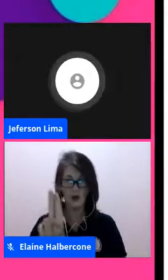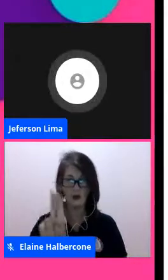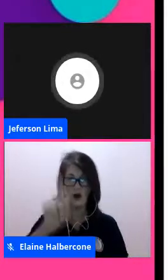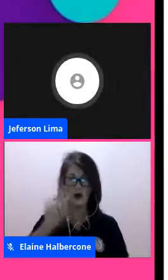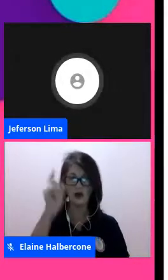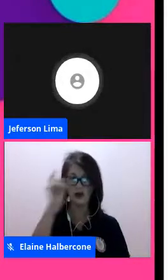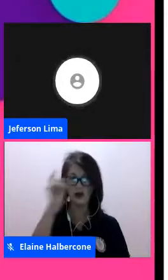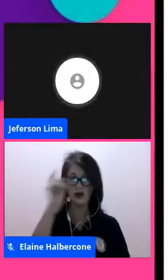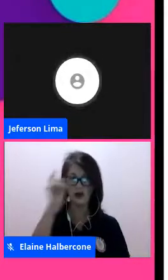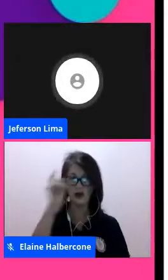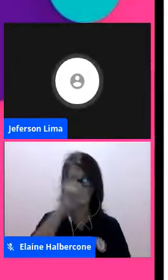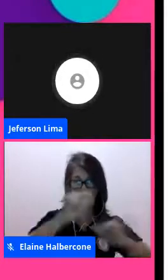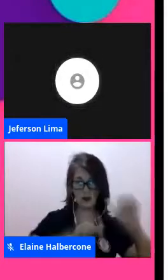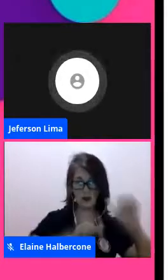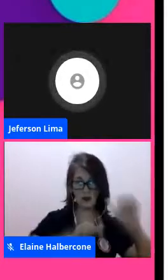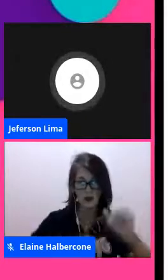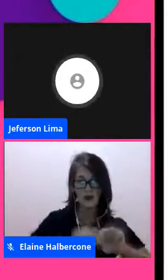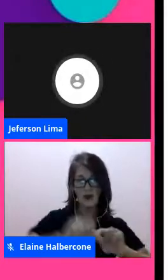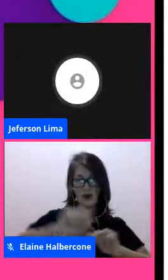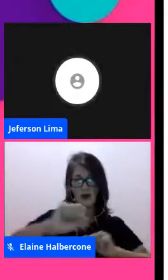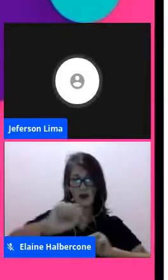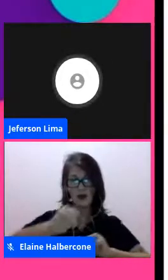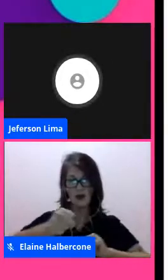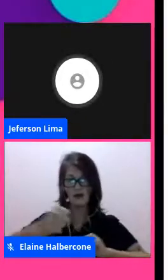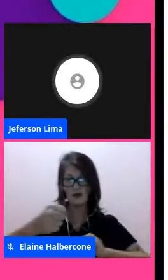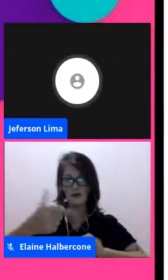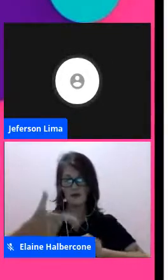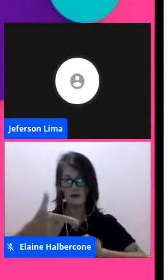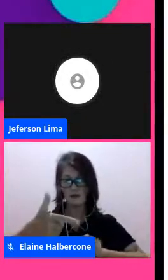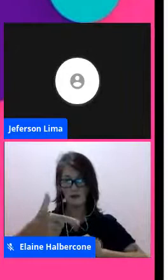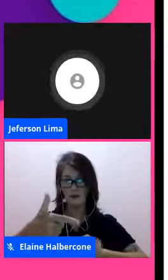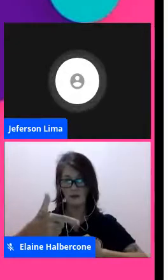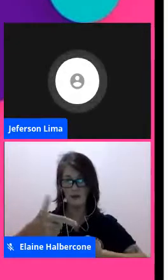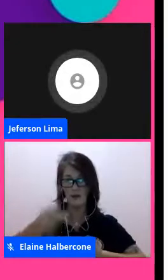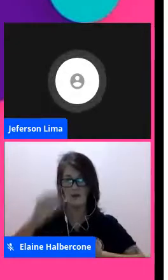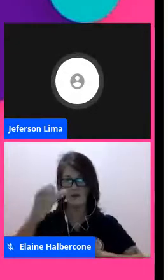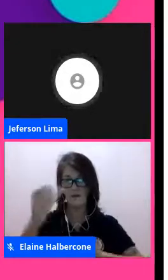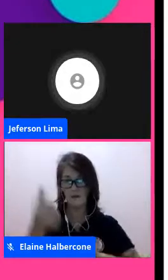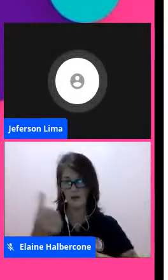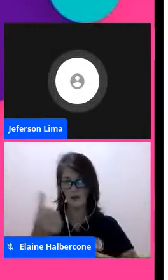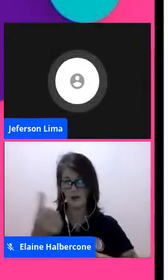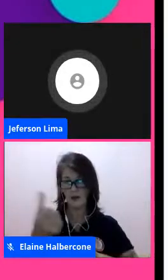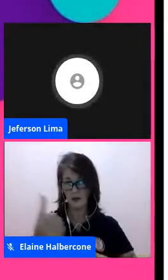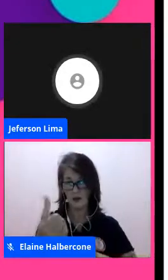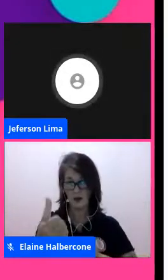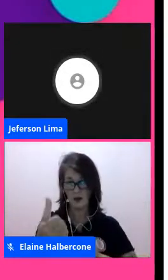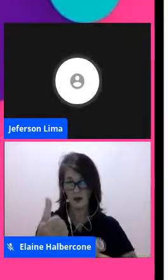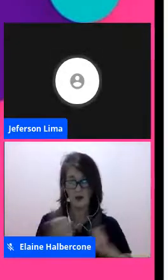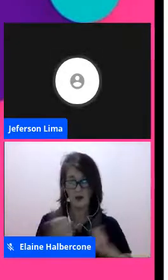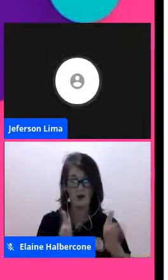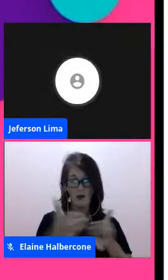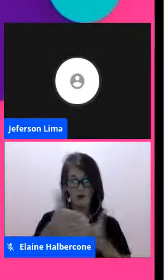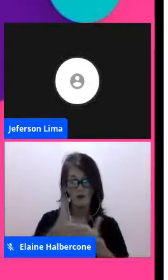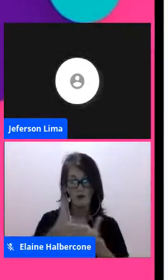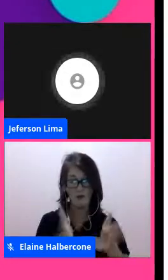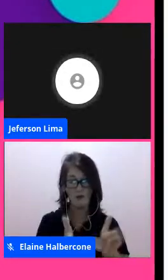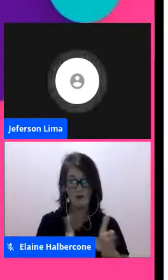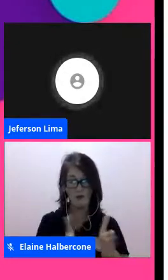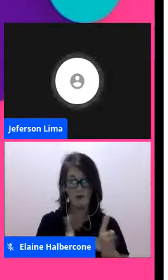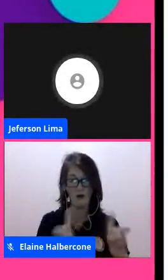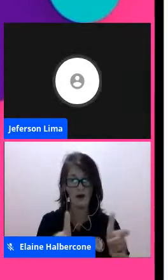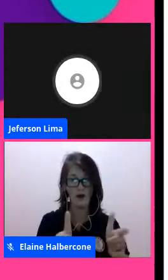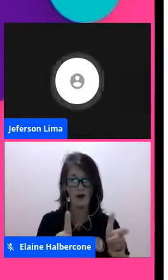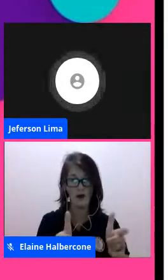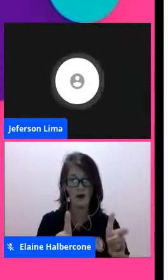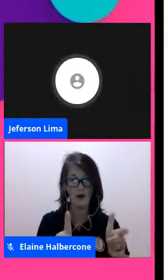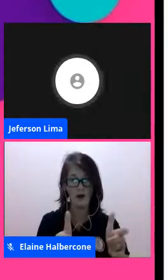de trabalhar com ESP266 na protoboard, né? Naquele jeito ali, né? Vocês veem que até uma placa um pouquinho maior, e ela não encaixa tão bem aqui, né? Então, outra